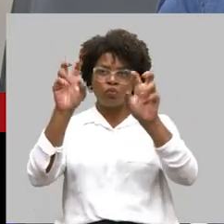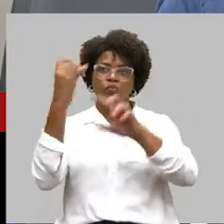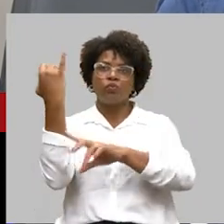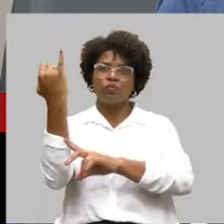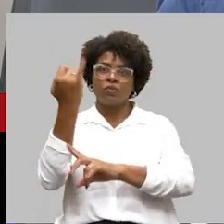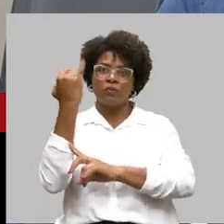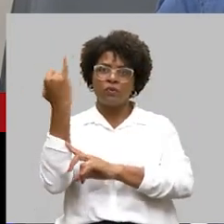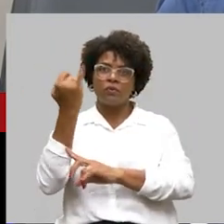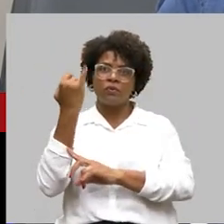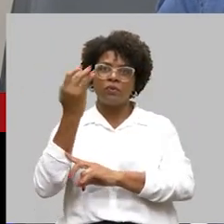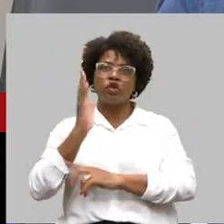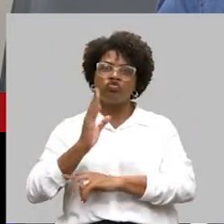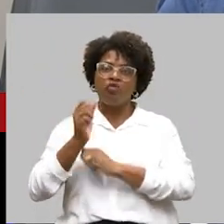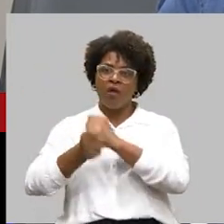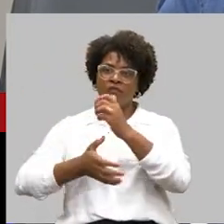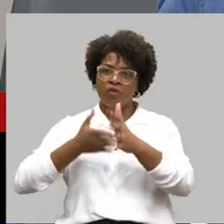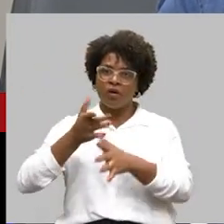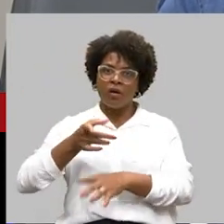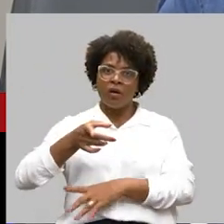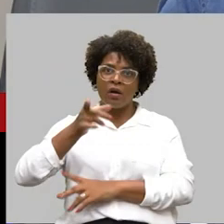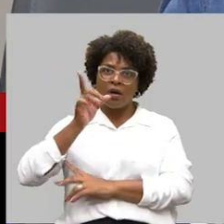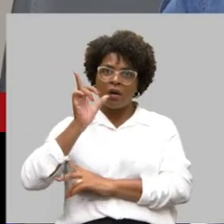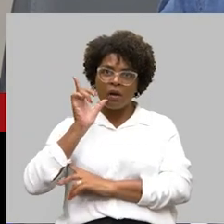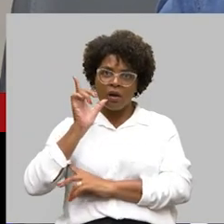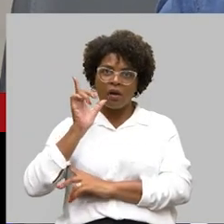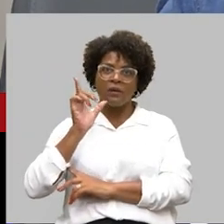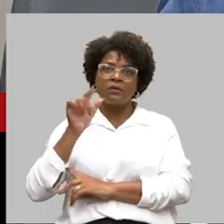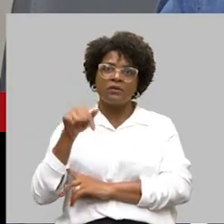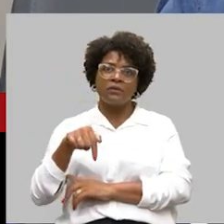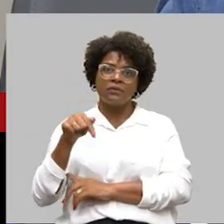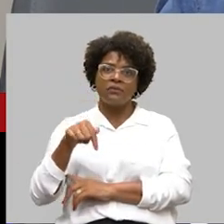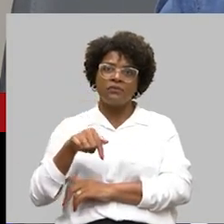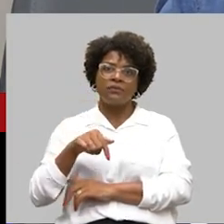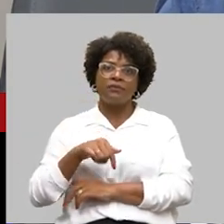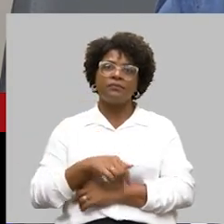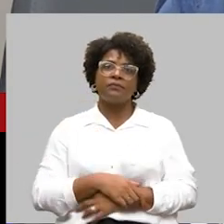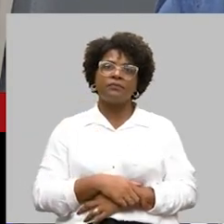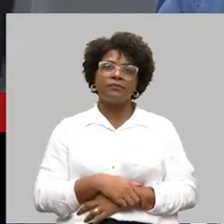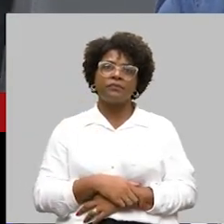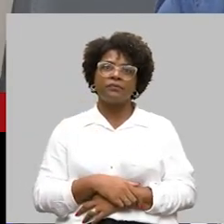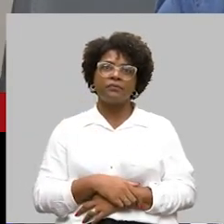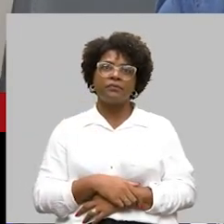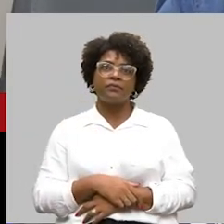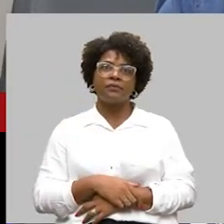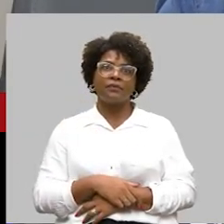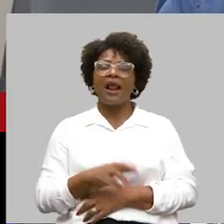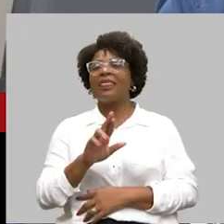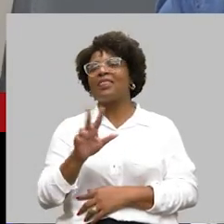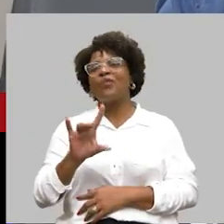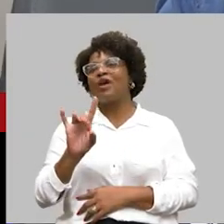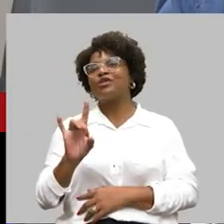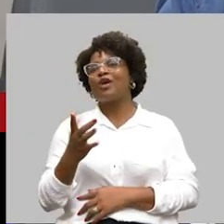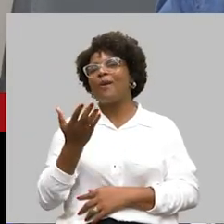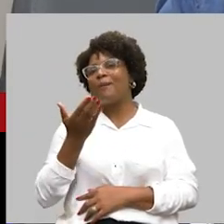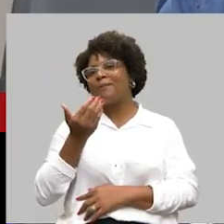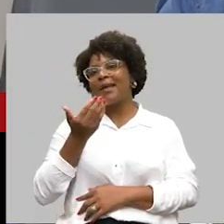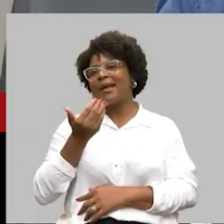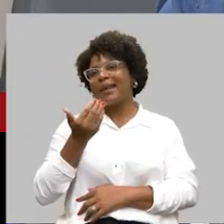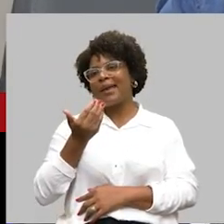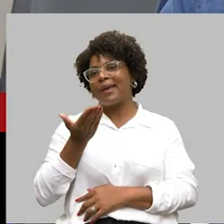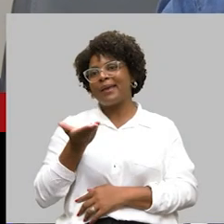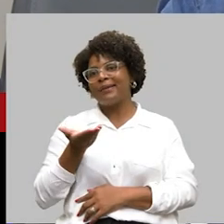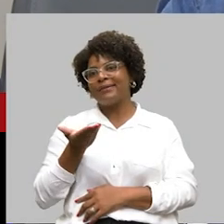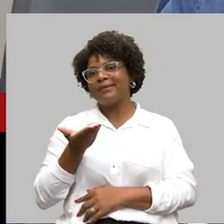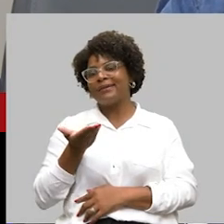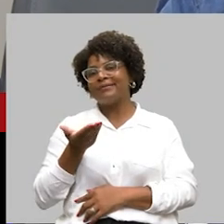já foi dito antes pro outro participante também vai muito mais do que só merenda vai do do